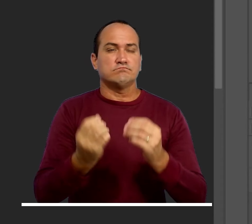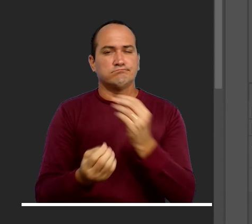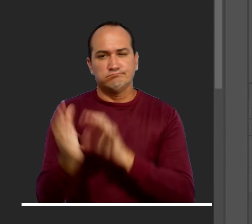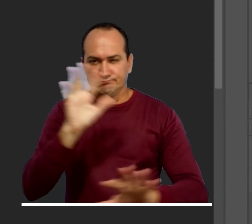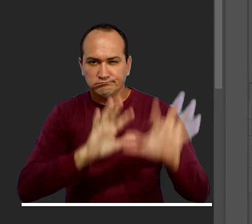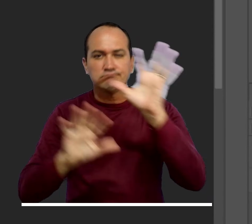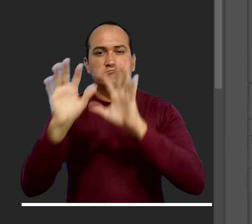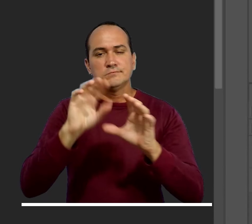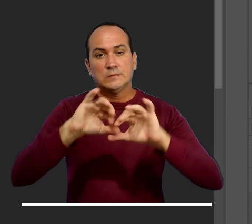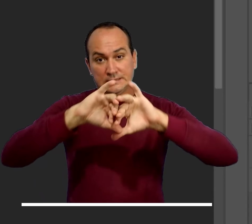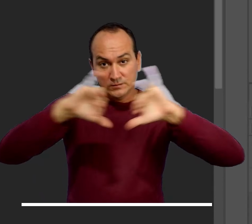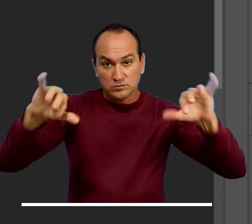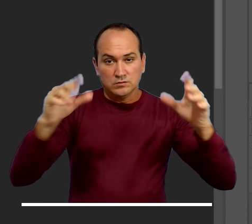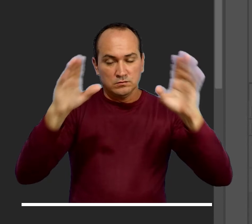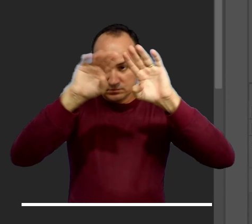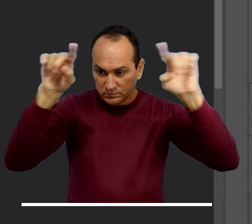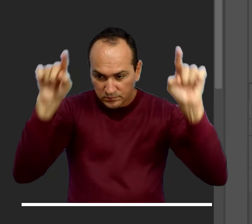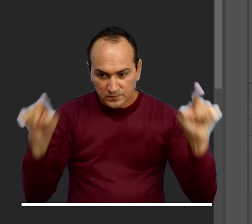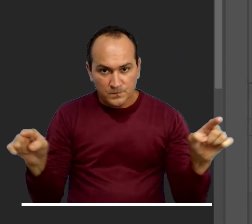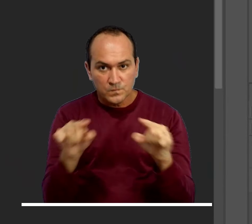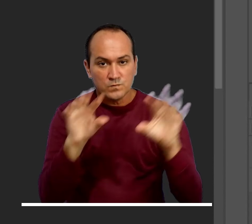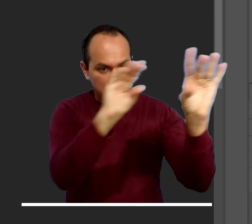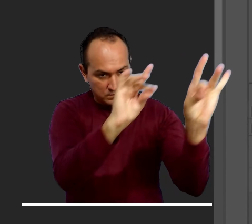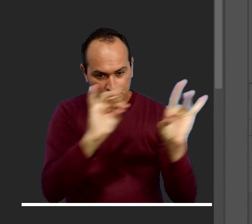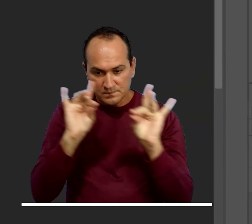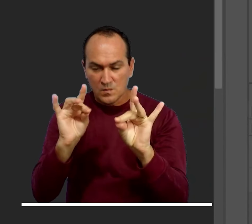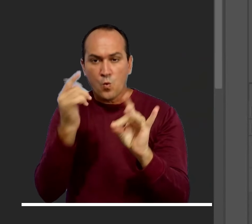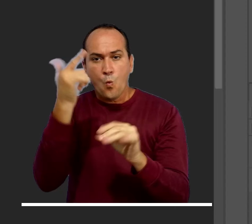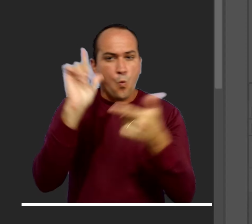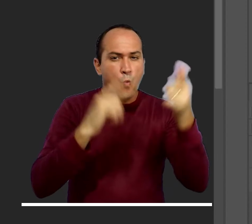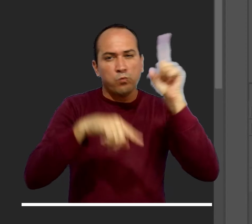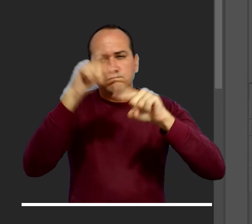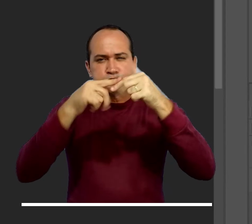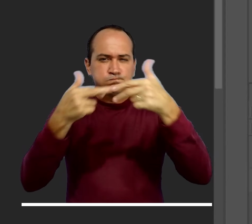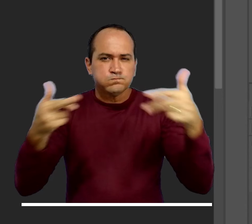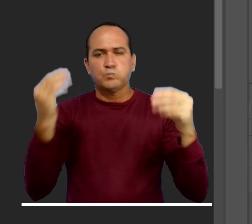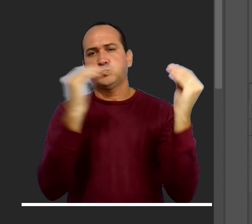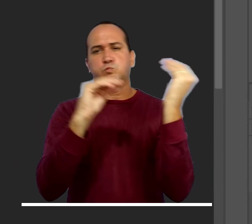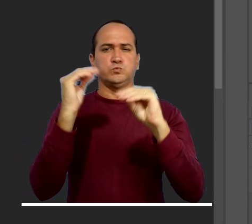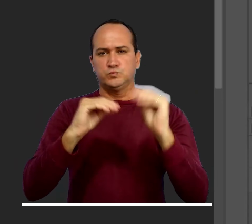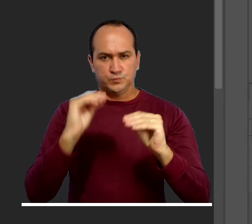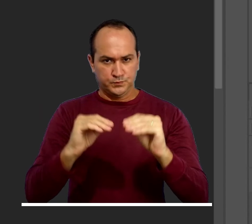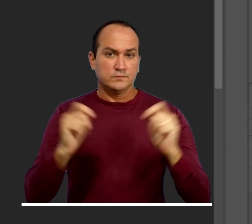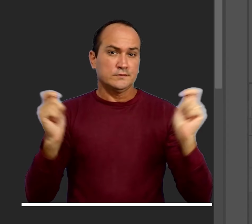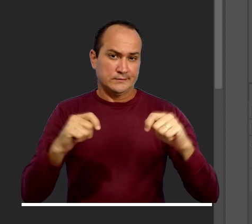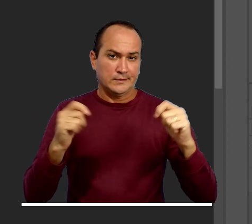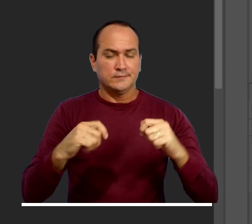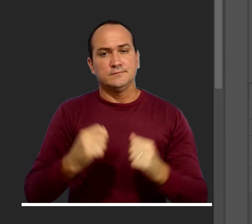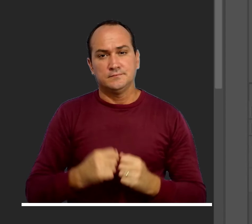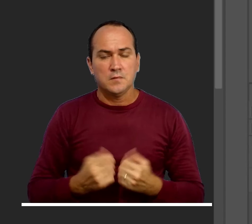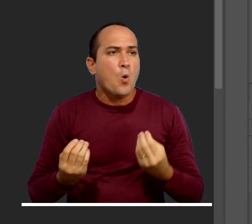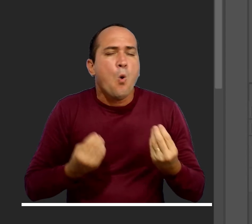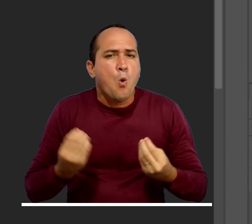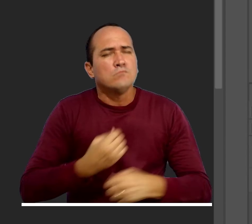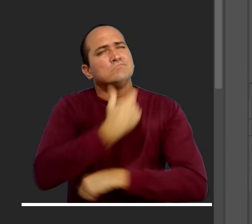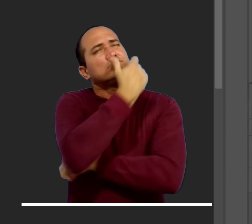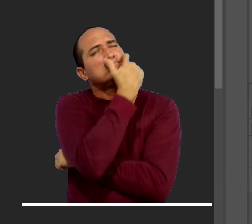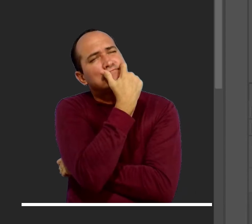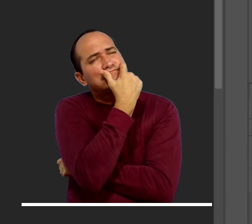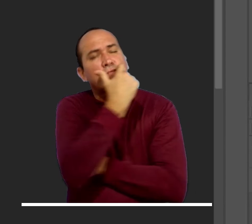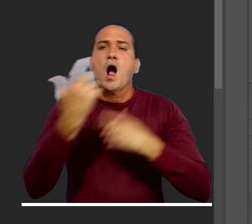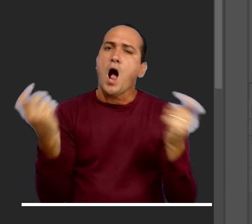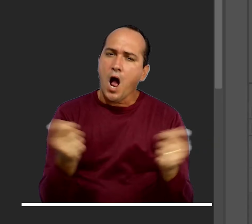a região onde vai ficar o vídeo e acrescente outros elementos no resto da imagem. E para fazer isso, você pode utilizar a ferramenta